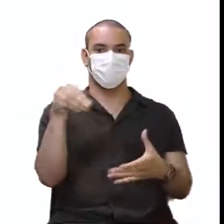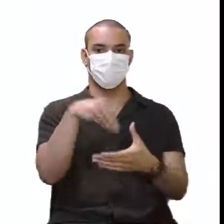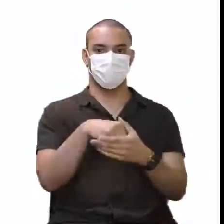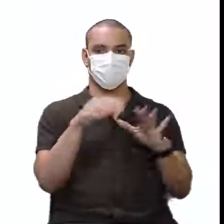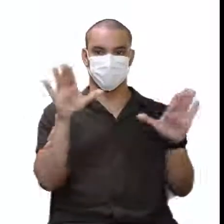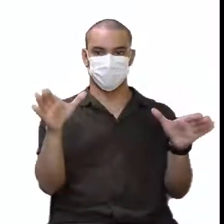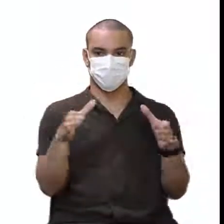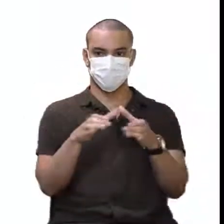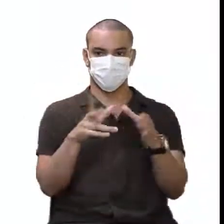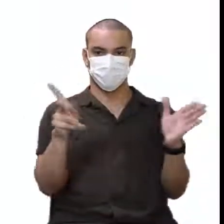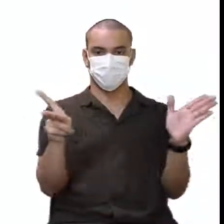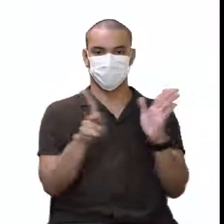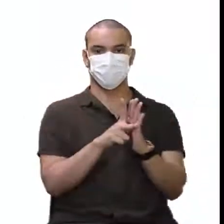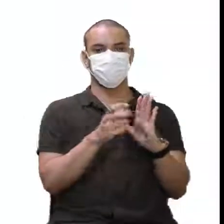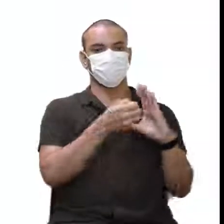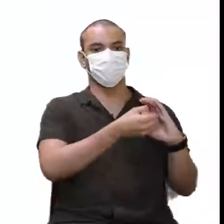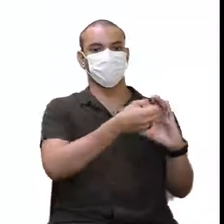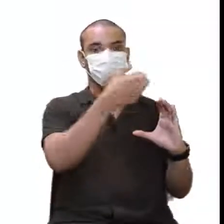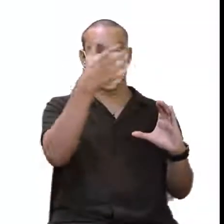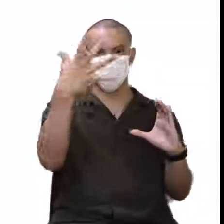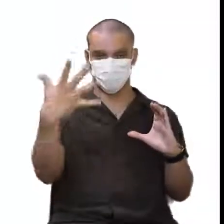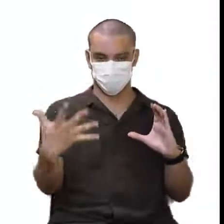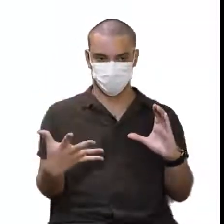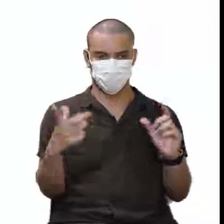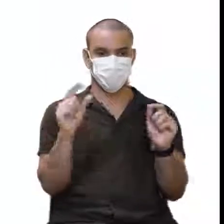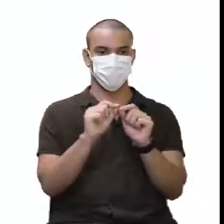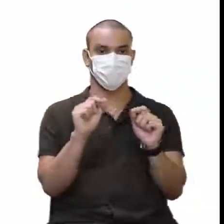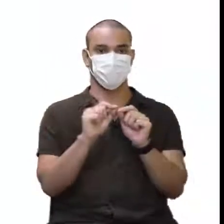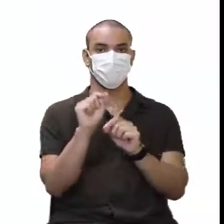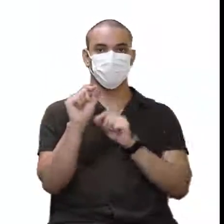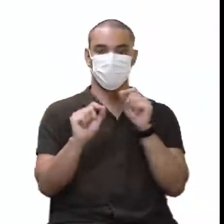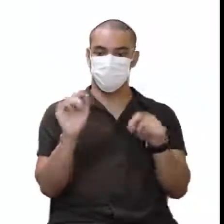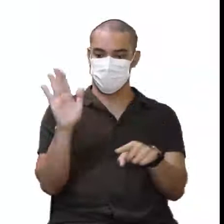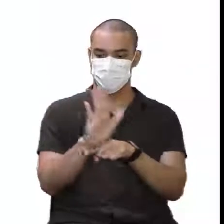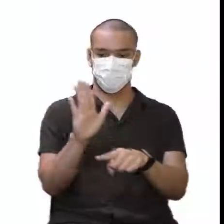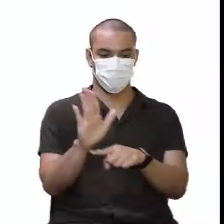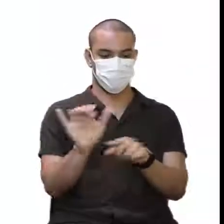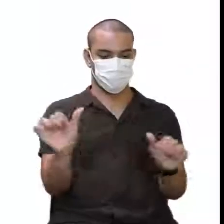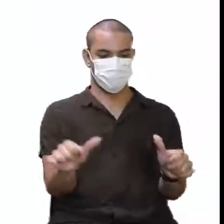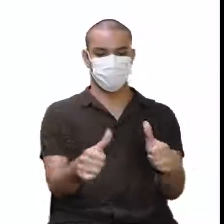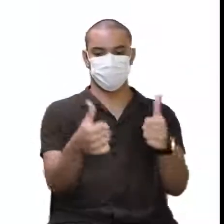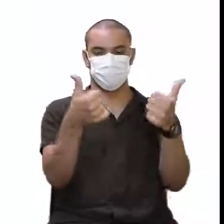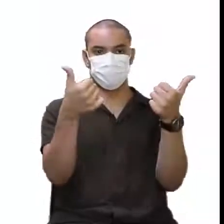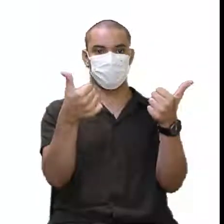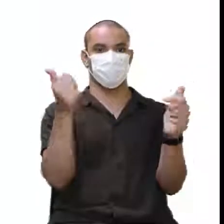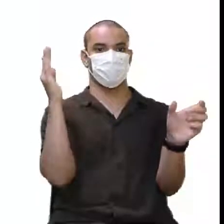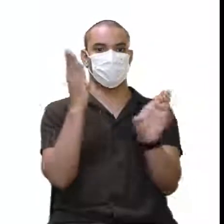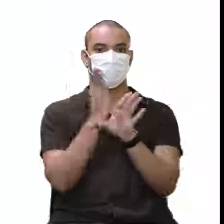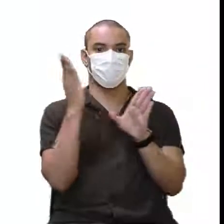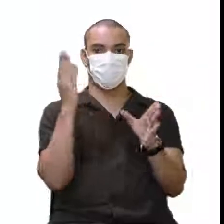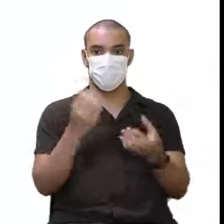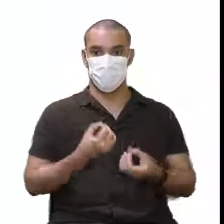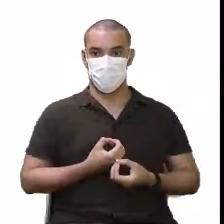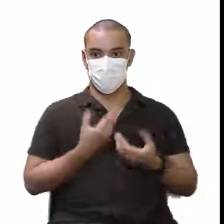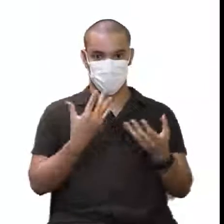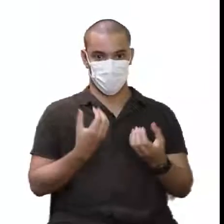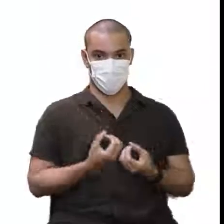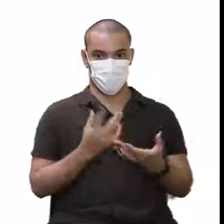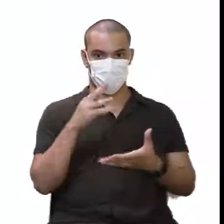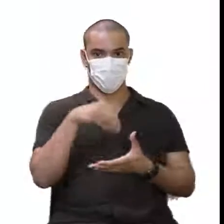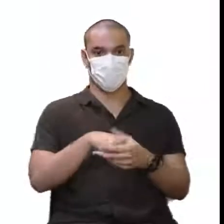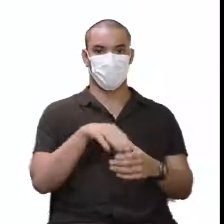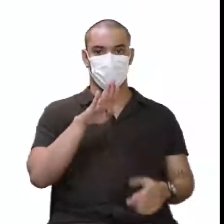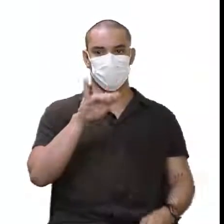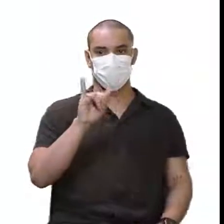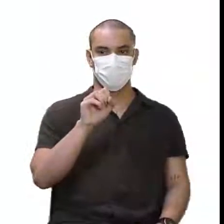que tem essa característica, né, de favorecer a melhoria do solo a partir dessa produção de biomassa,